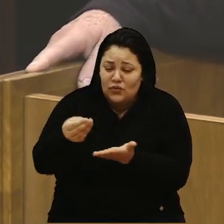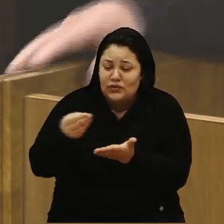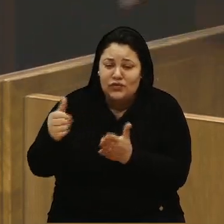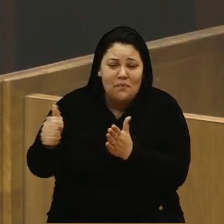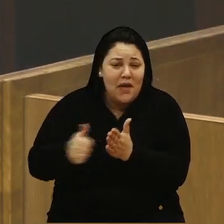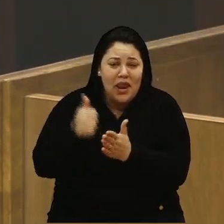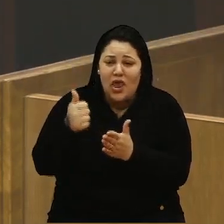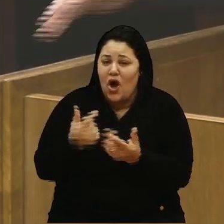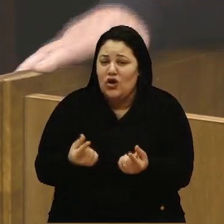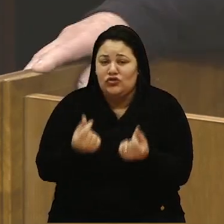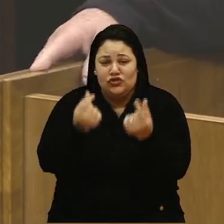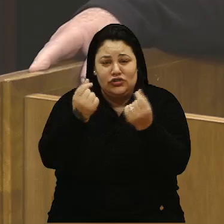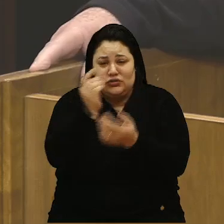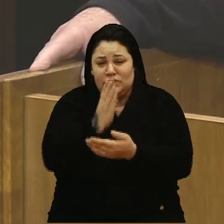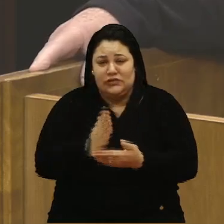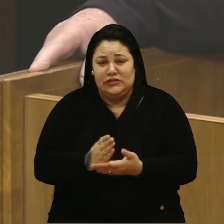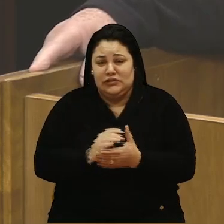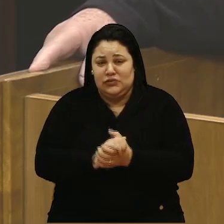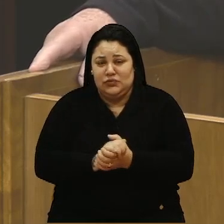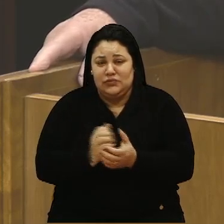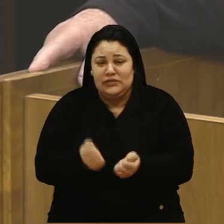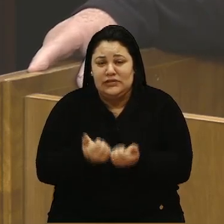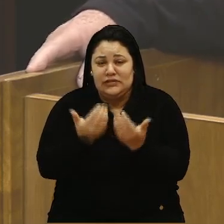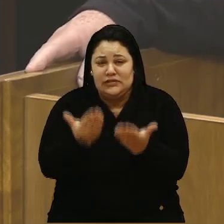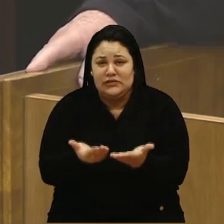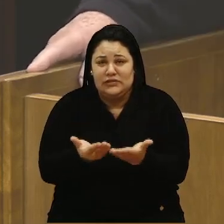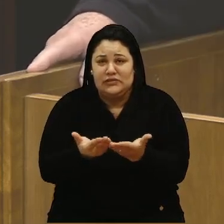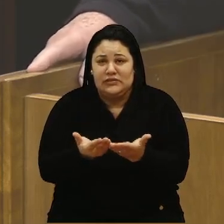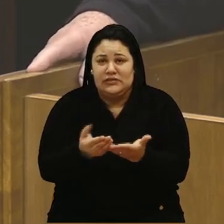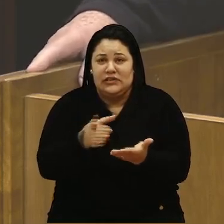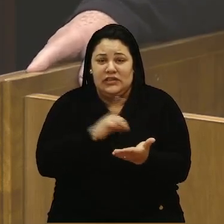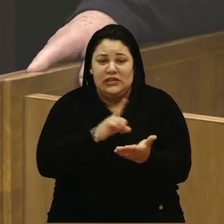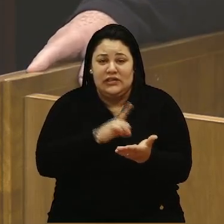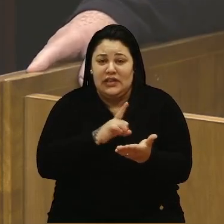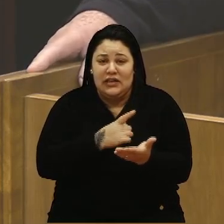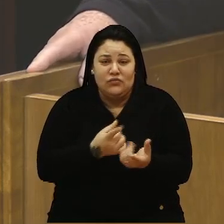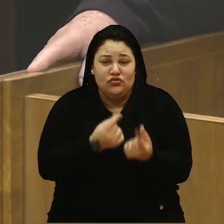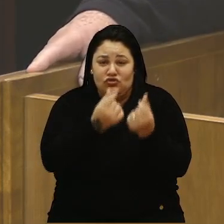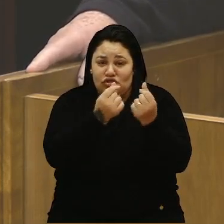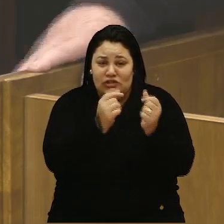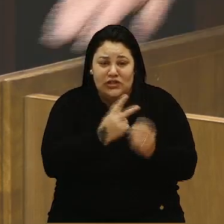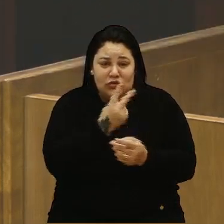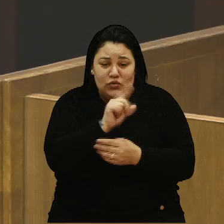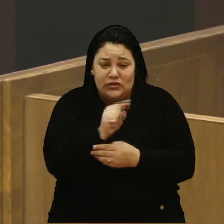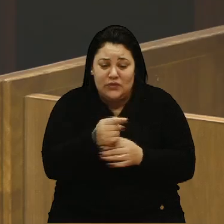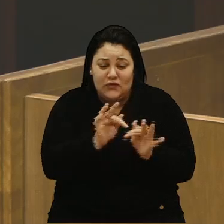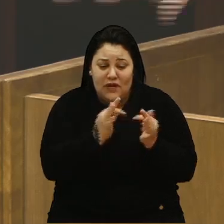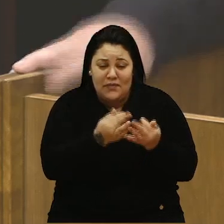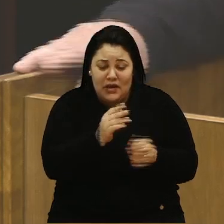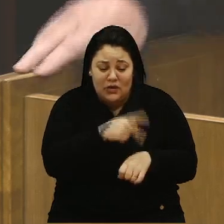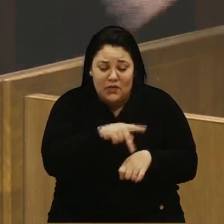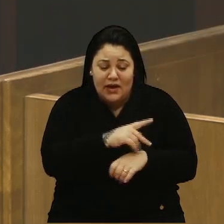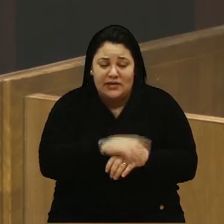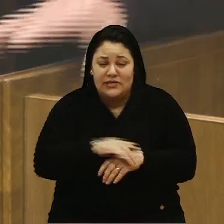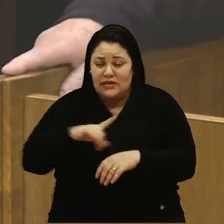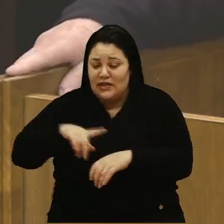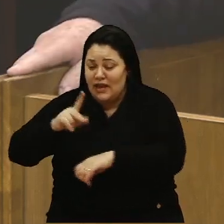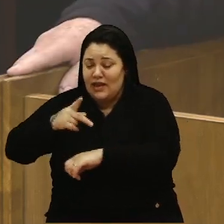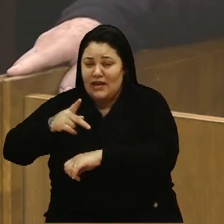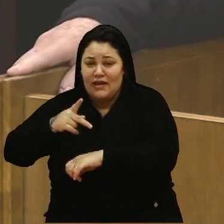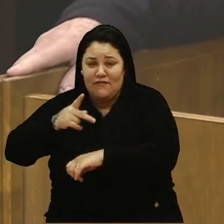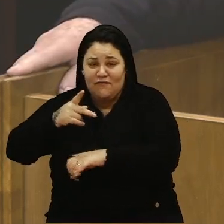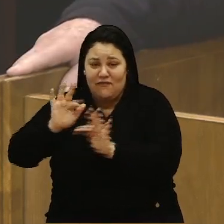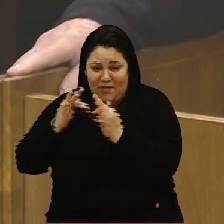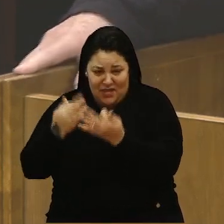riqueza concentrada nas mãos de 2.000 famílias nesse país. Enquanto nós temos famílias ganhando